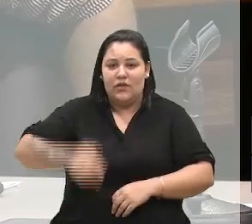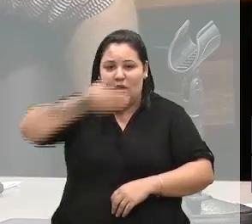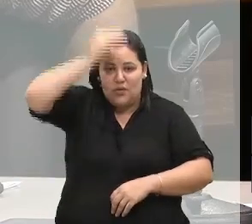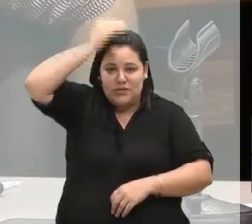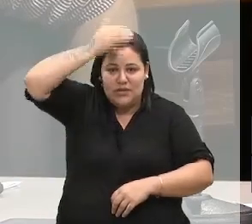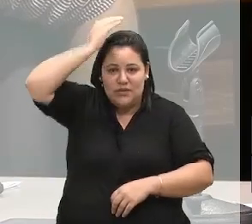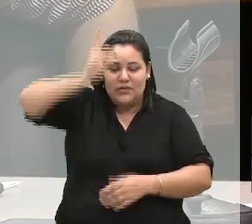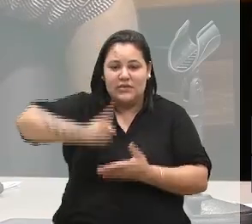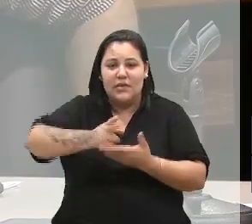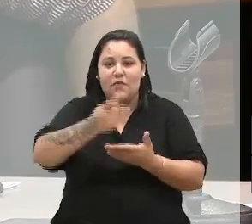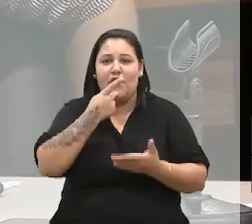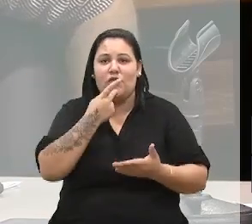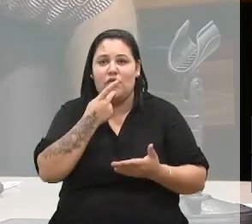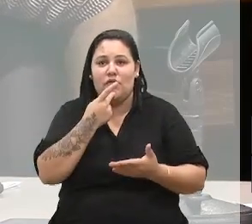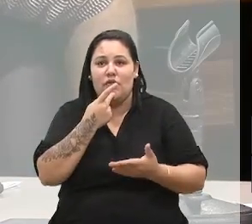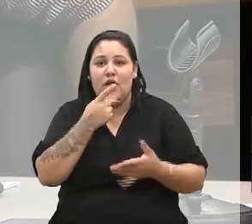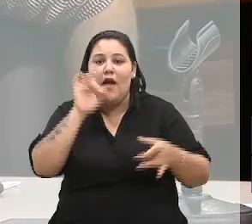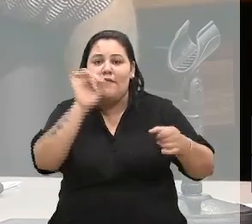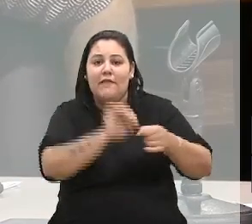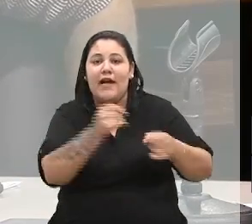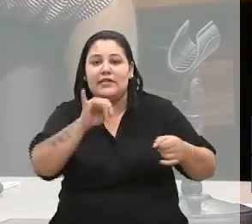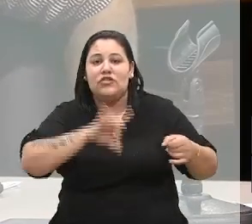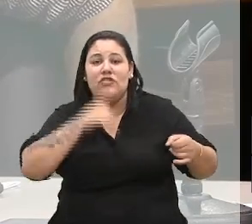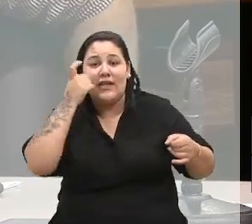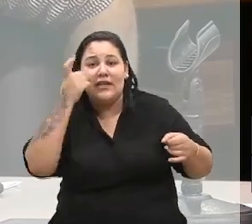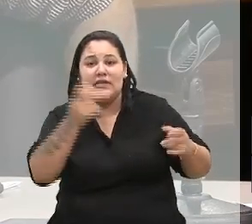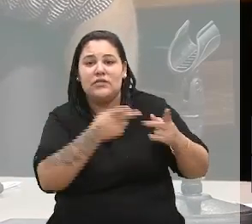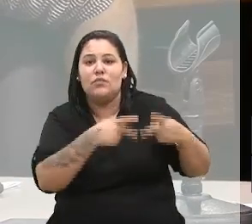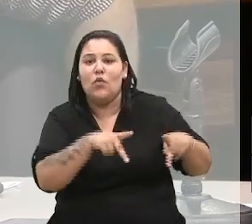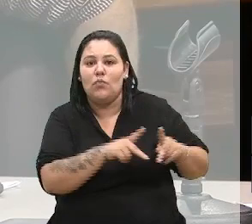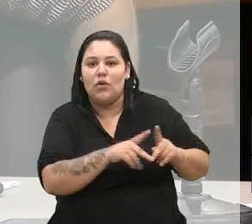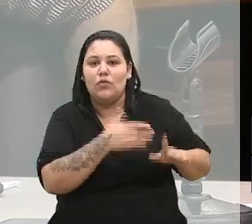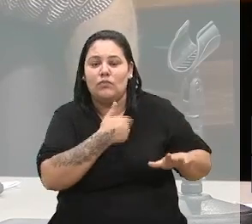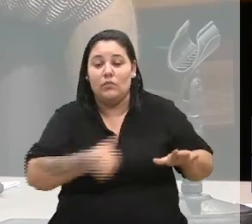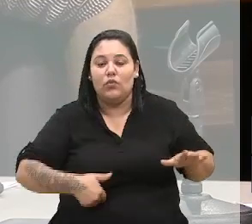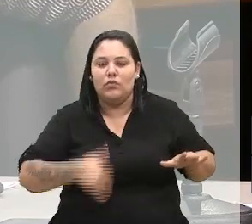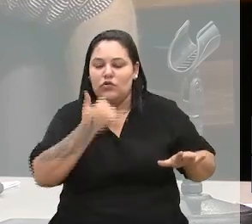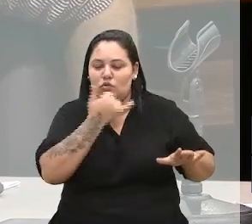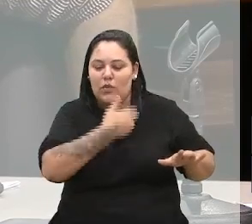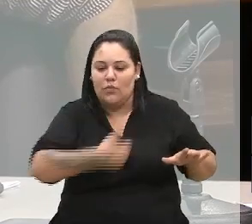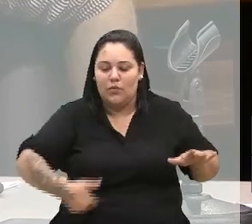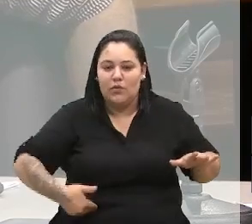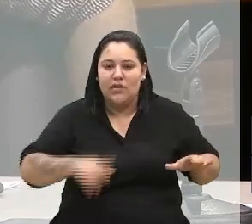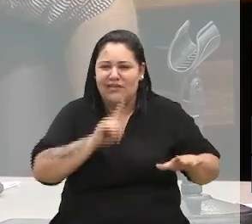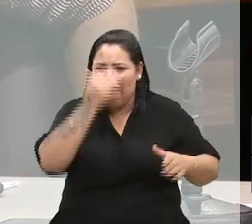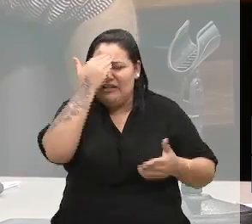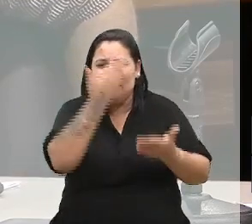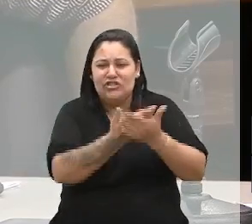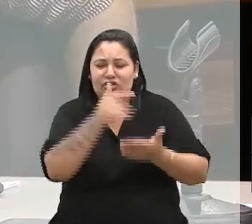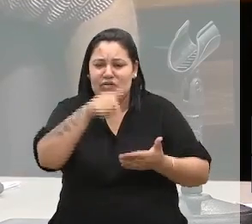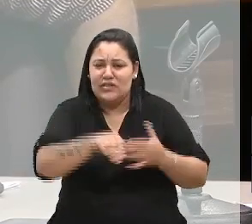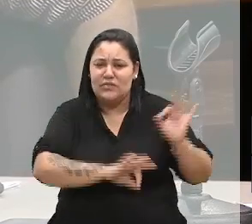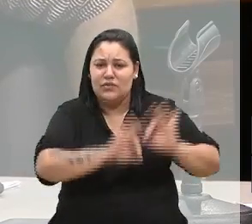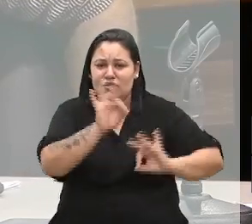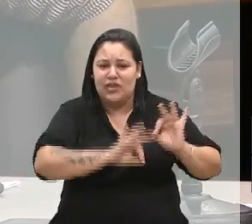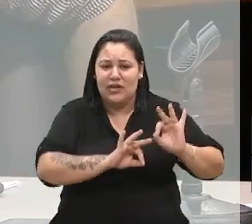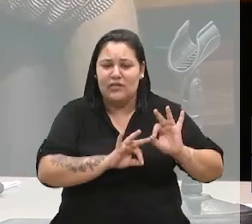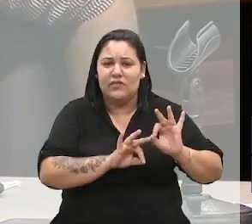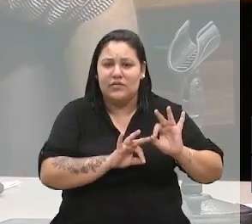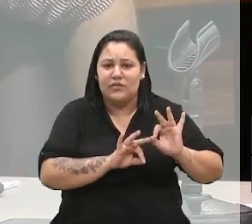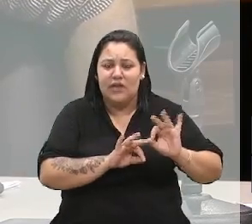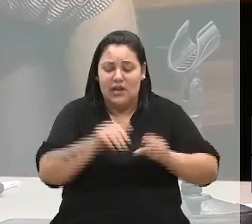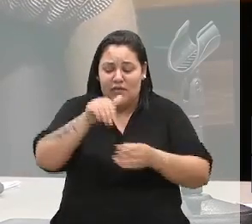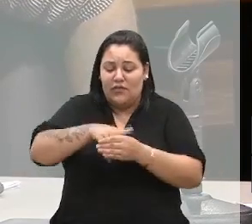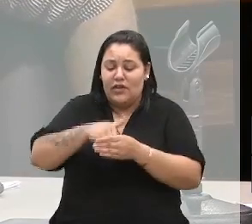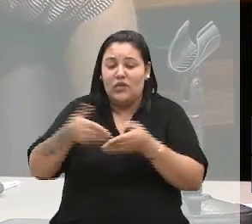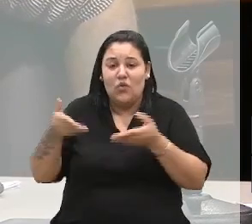disse, faça se tiver interesse público. Então eu acredito que esse projeto aqui que foi aportado para casa, que era para ser votado hoje, né, a primeira